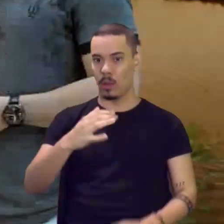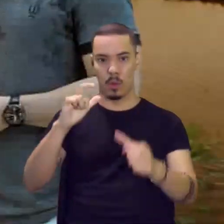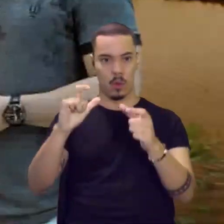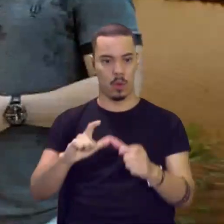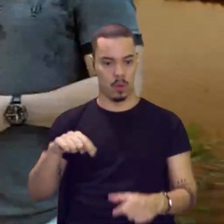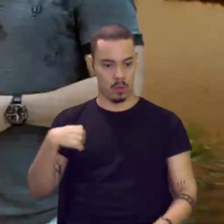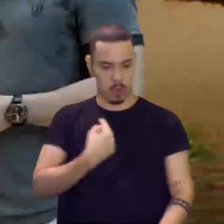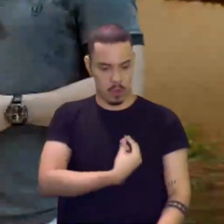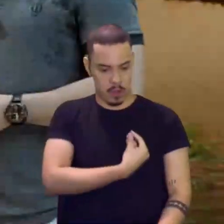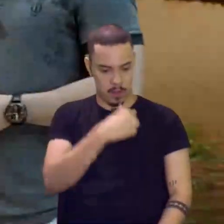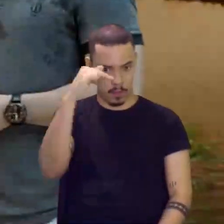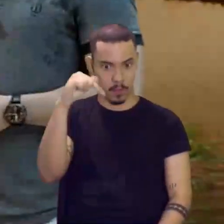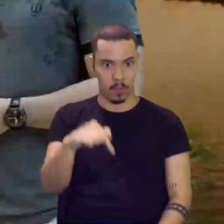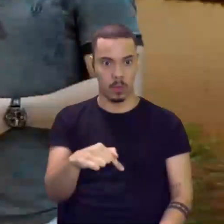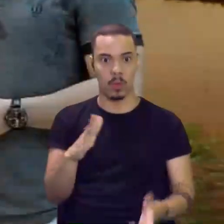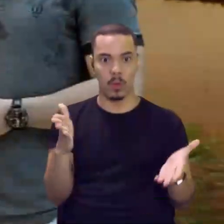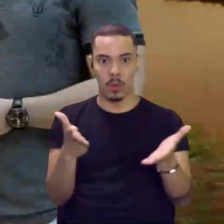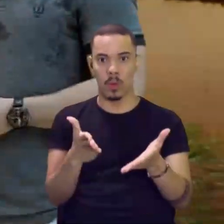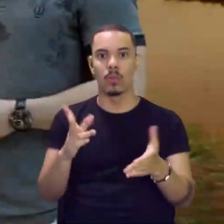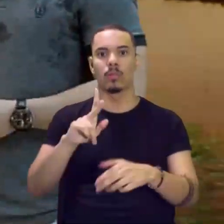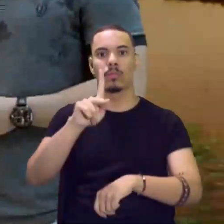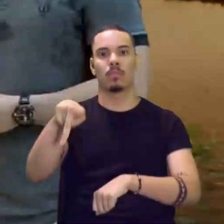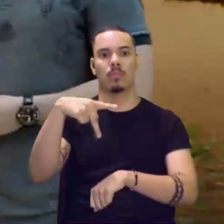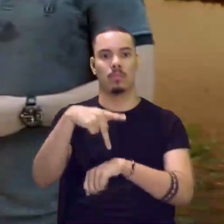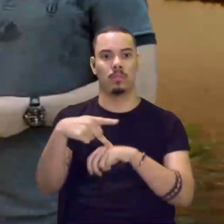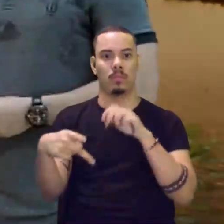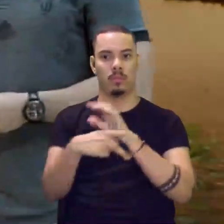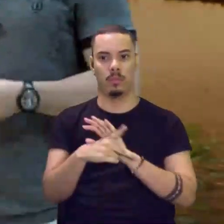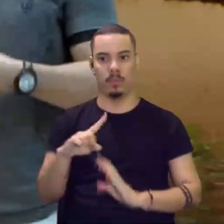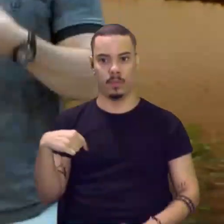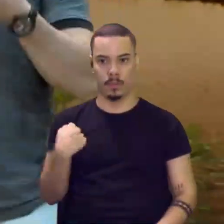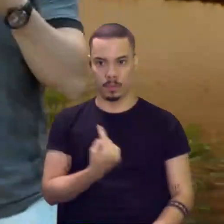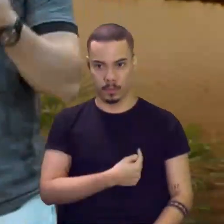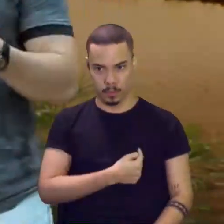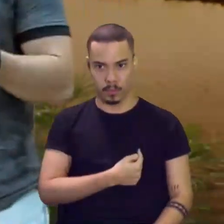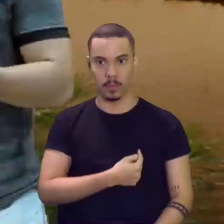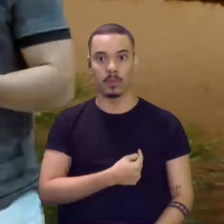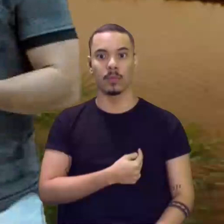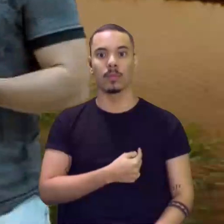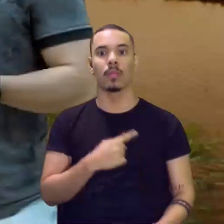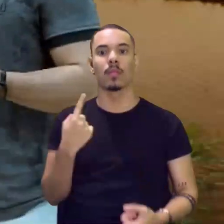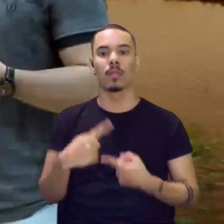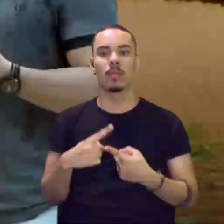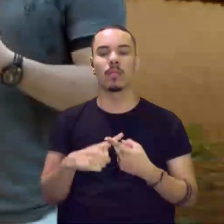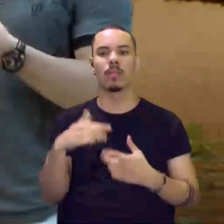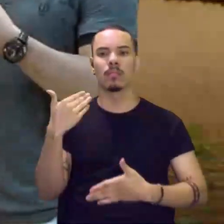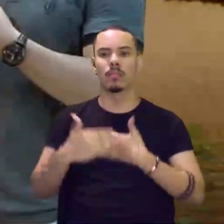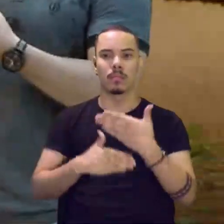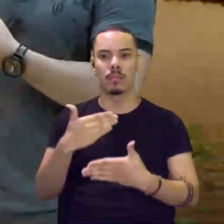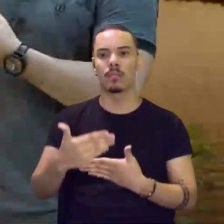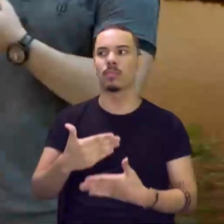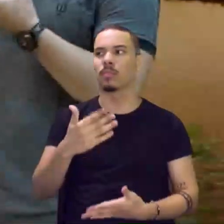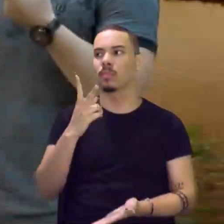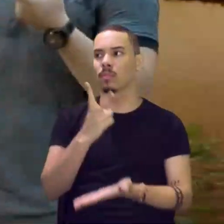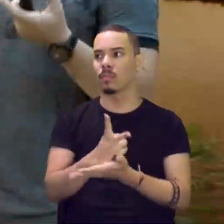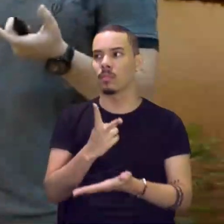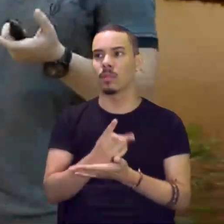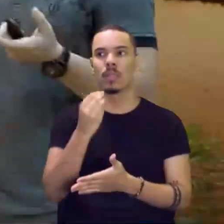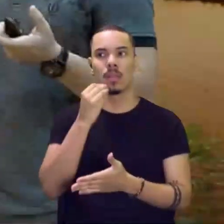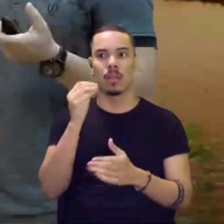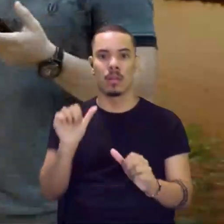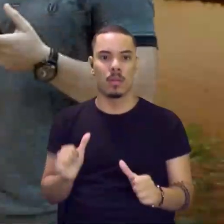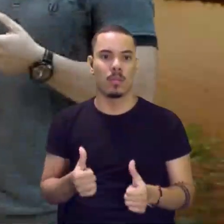gente vive hoje, esse local que é o nosso país, beleza? Isso aí. Que foi sendo construído a cada dia, com cada